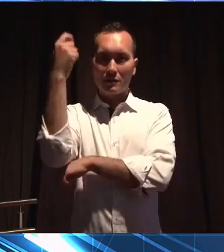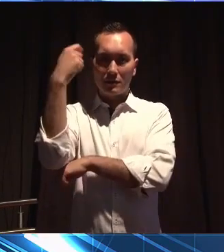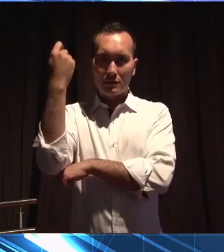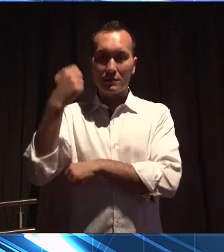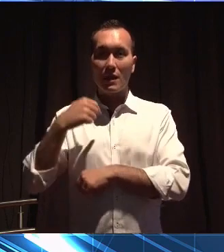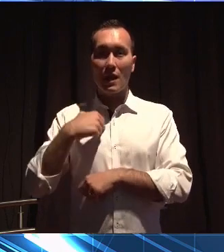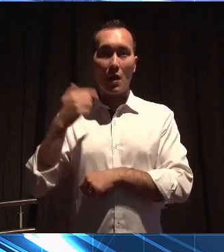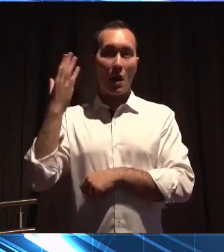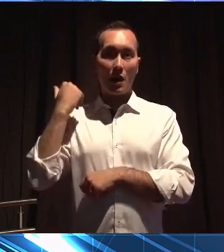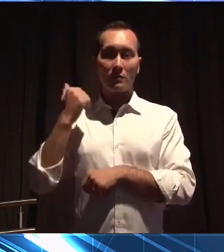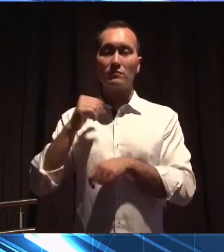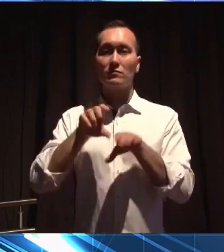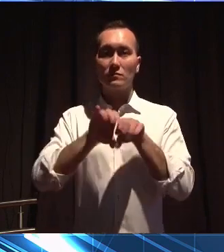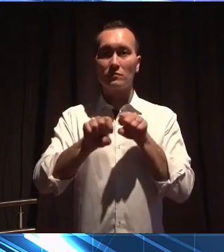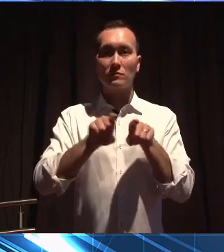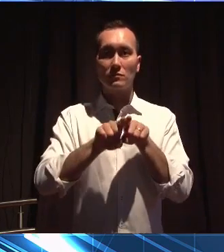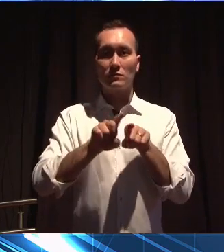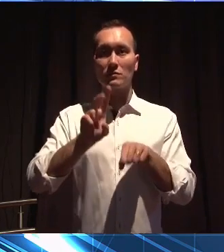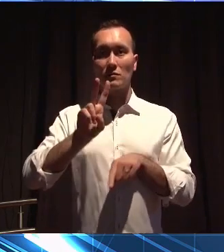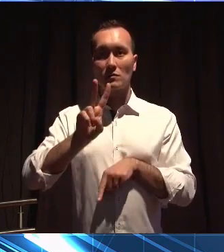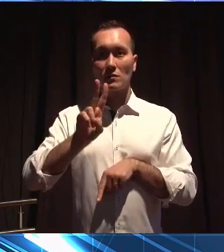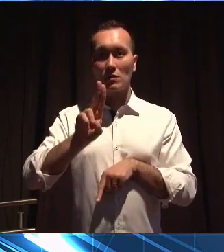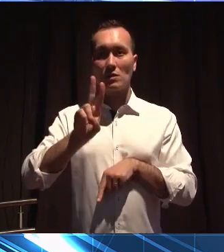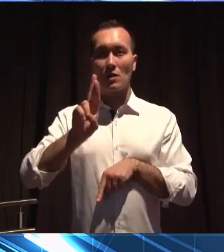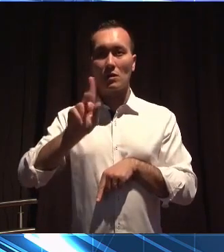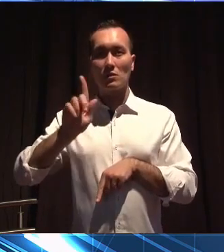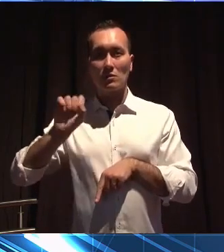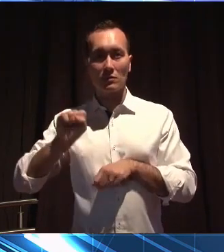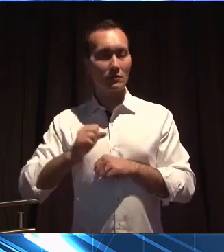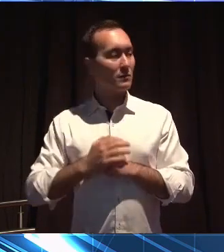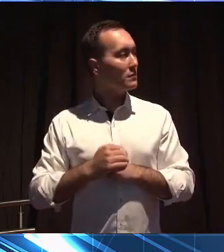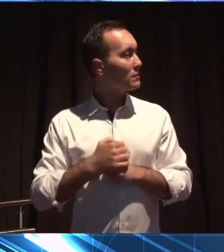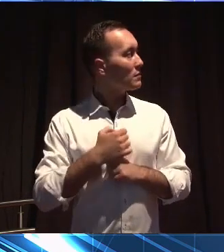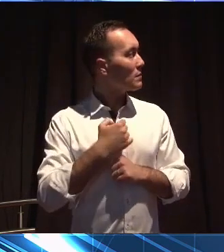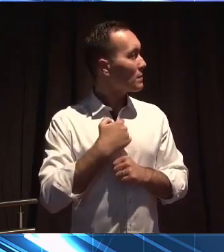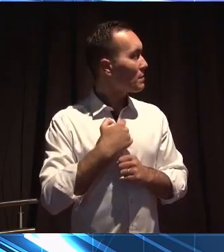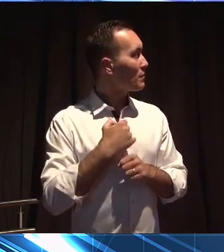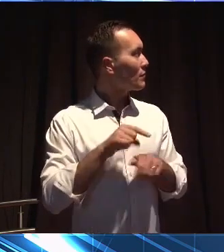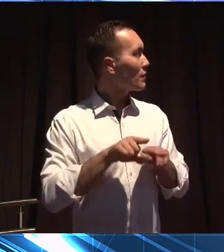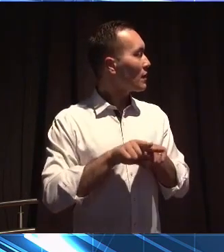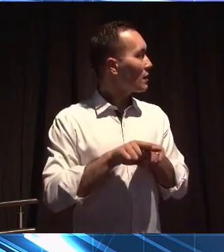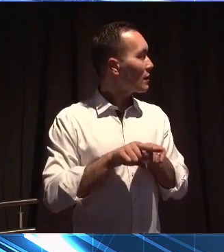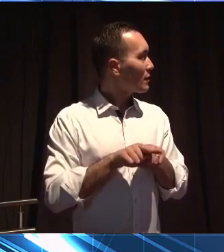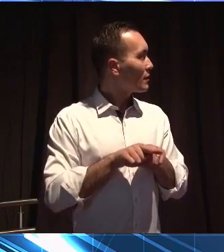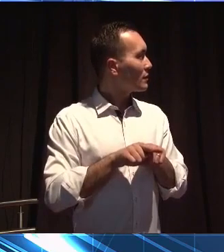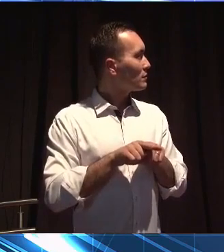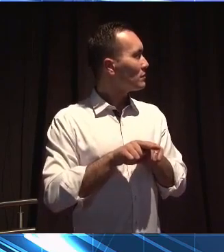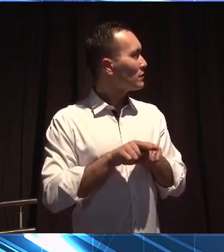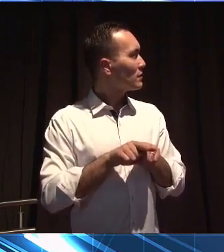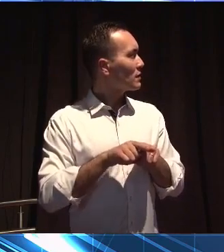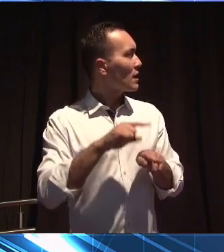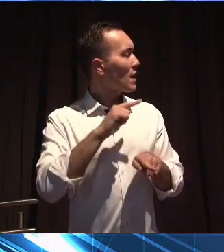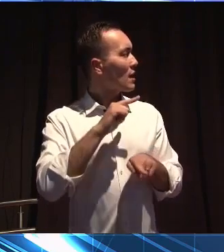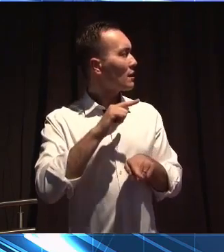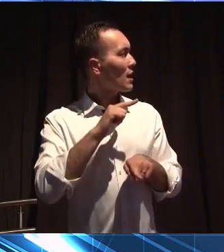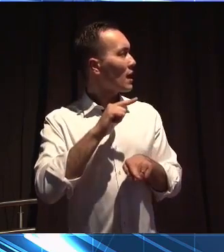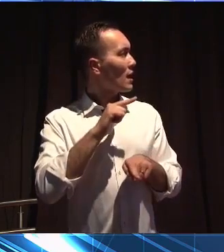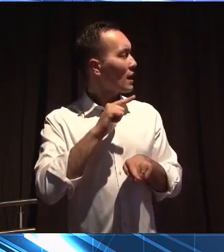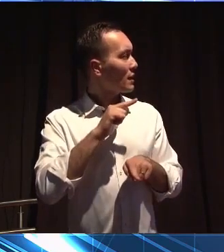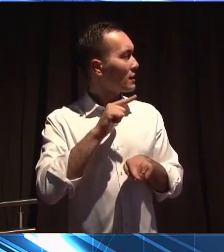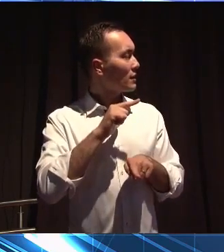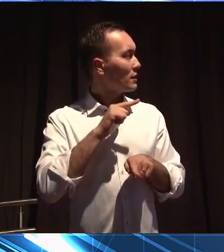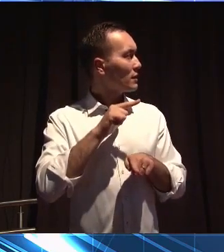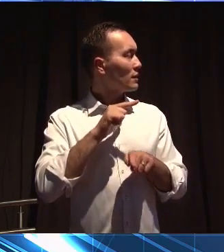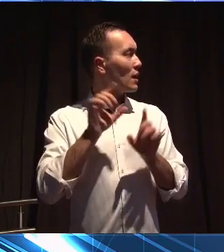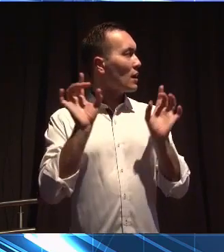também que mistura um pouco de segurança, e não só a parte de dados. Então, acho que isso conta, talvez, o meu interesse de ter entrado